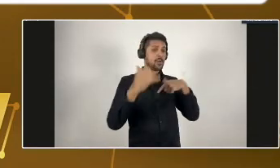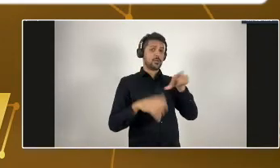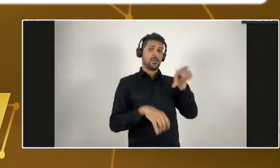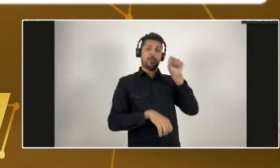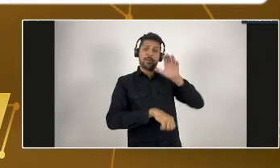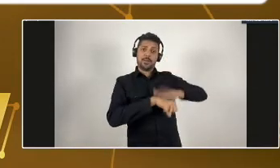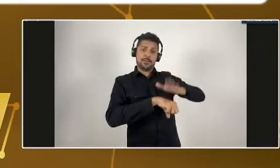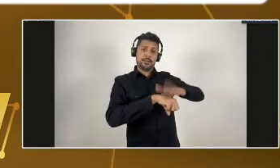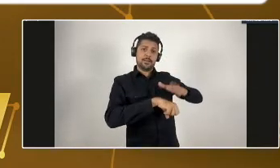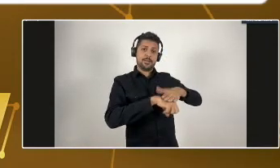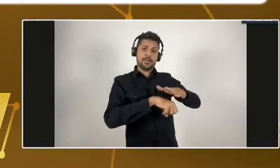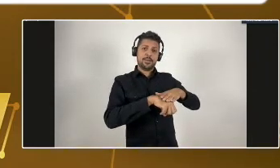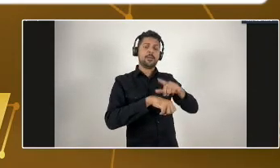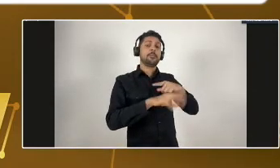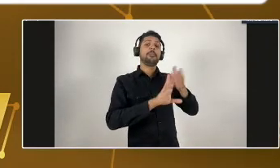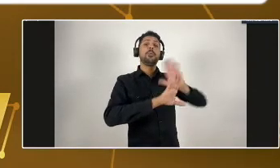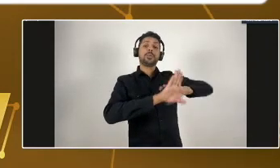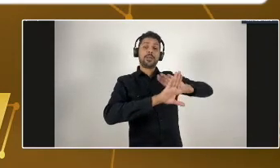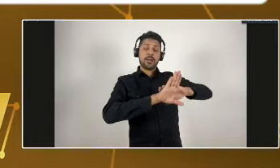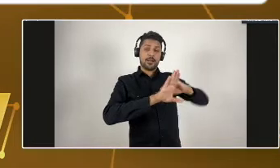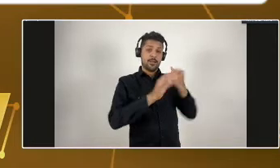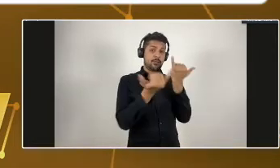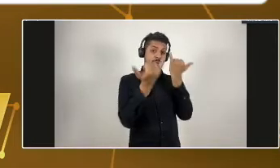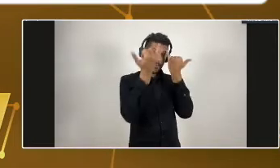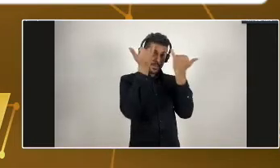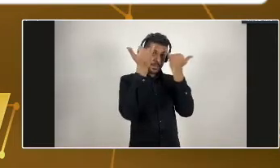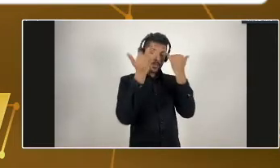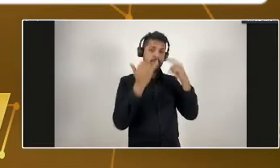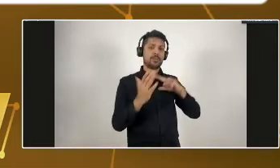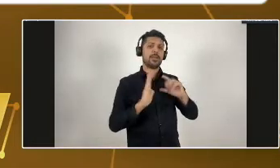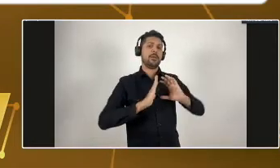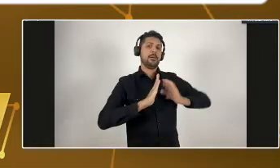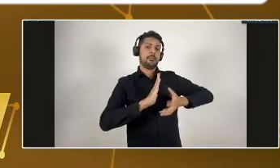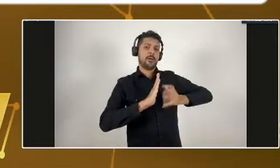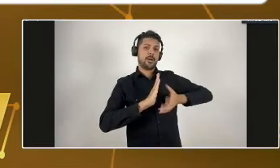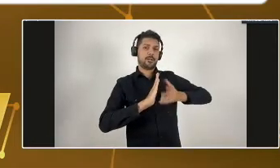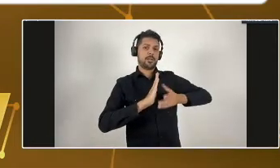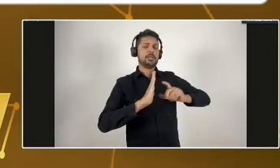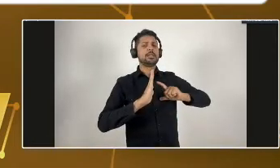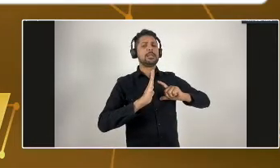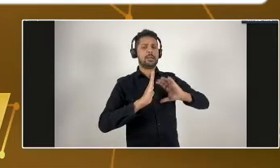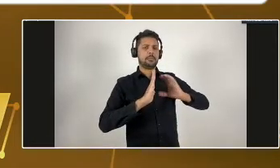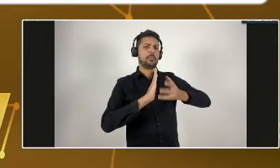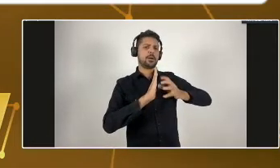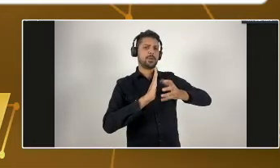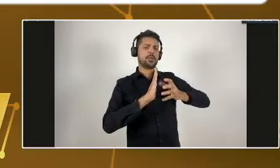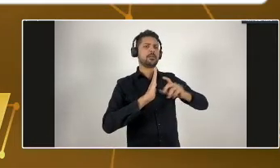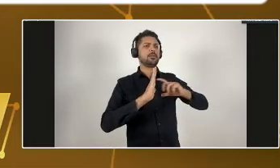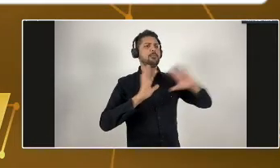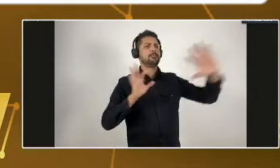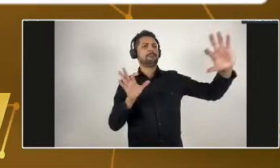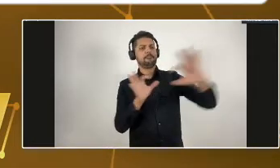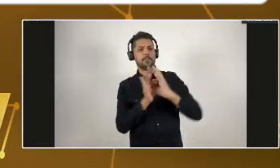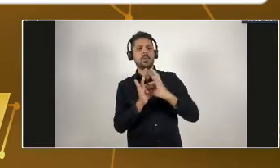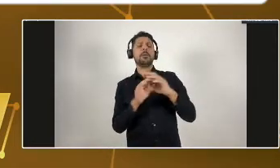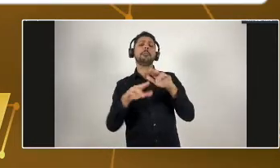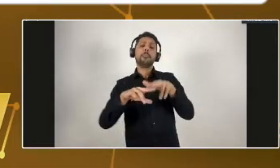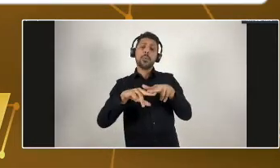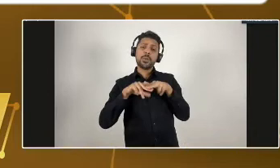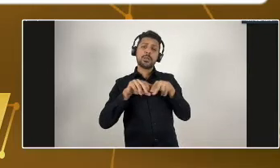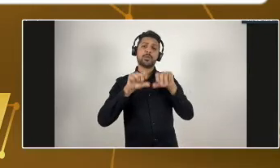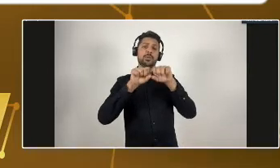essas informações existe um banco de dados associado, por isso que ele é chamado de Sistema de